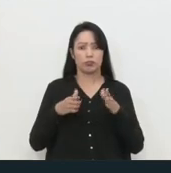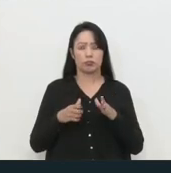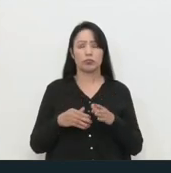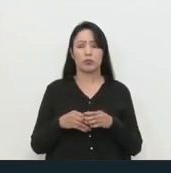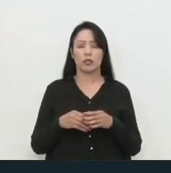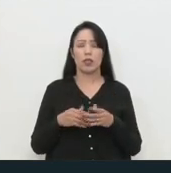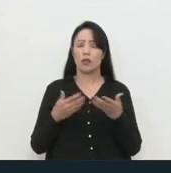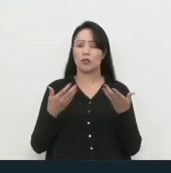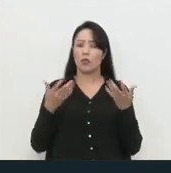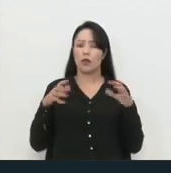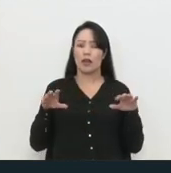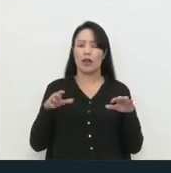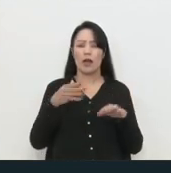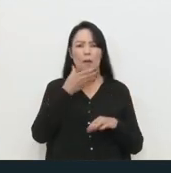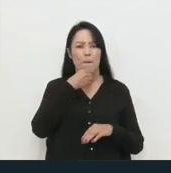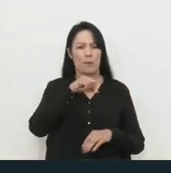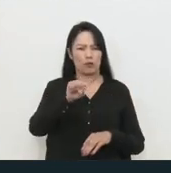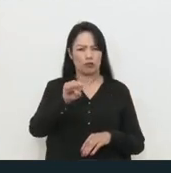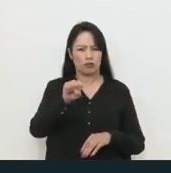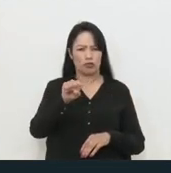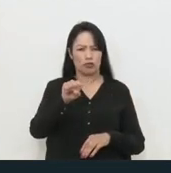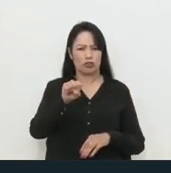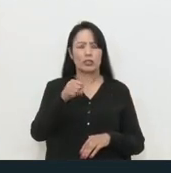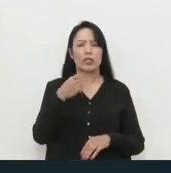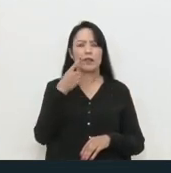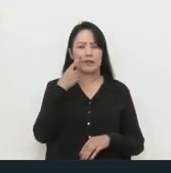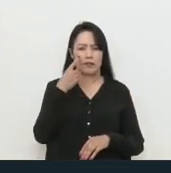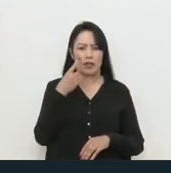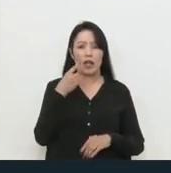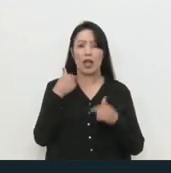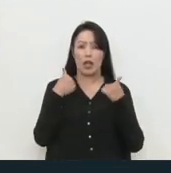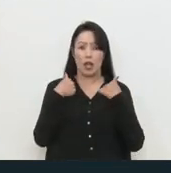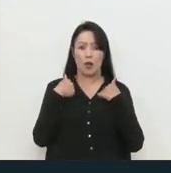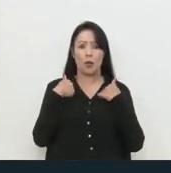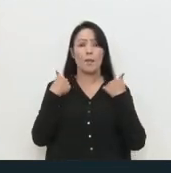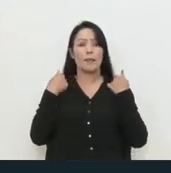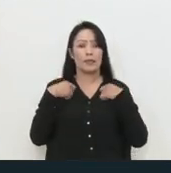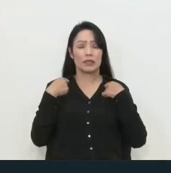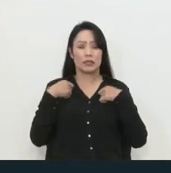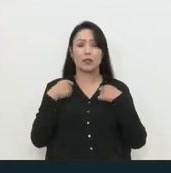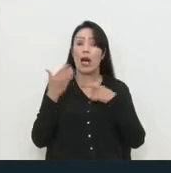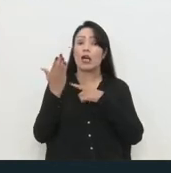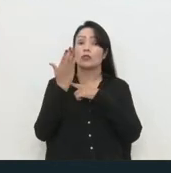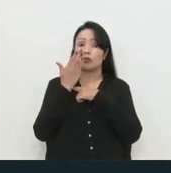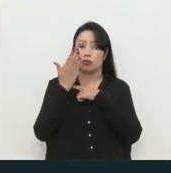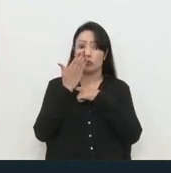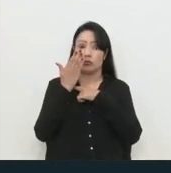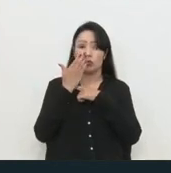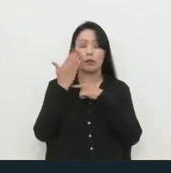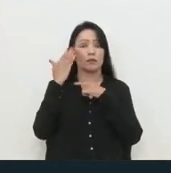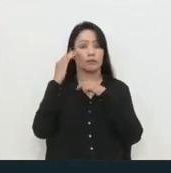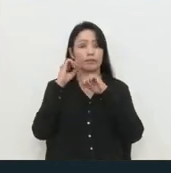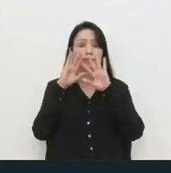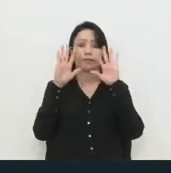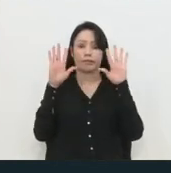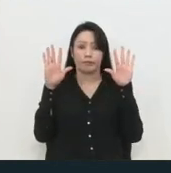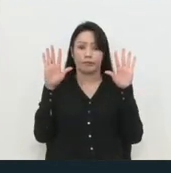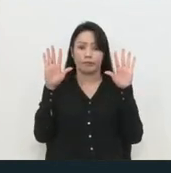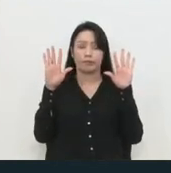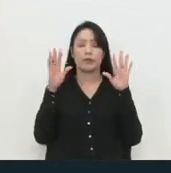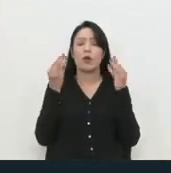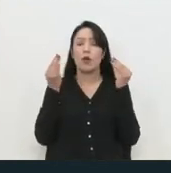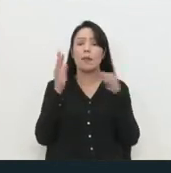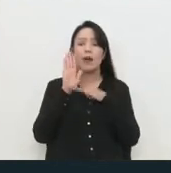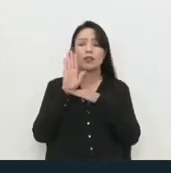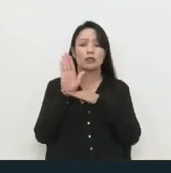machista porque eu iniciei falando aqui que eu preciso de ajuda eu preciso saber como nós podemos ajudar essas